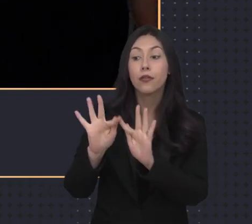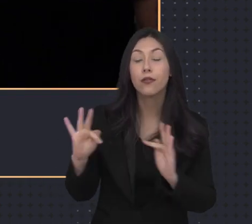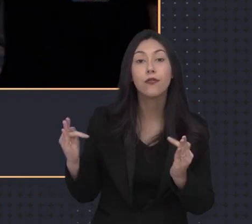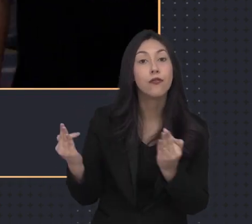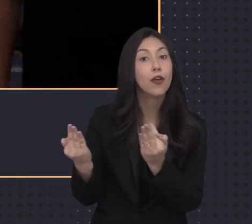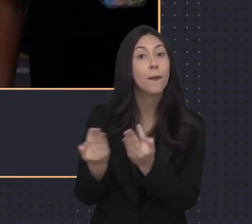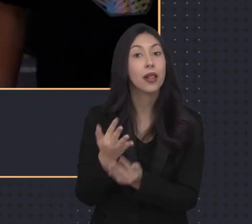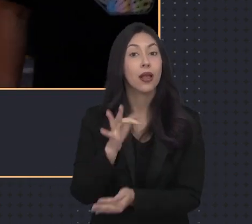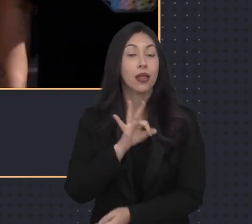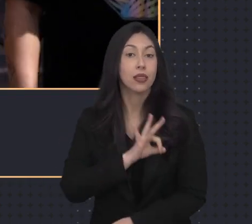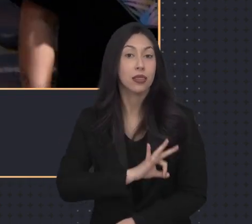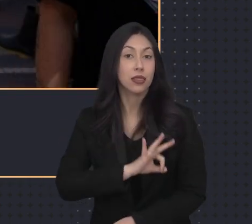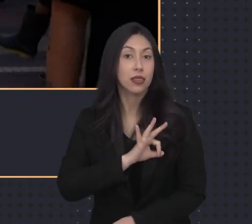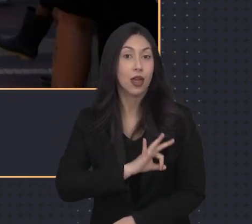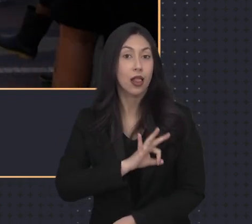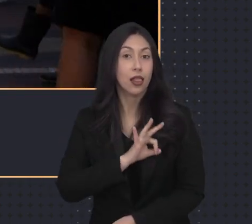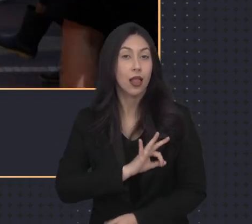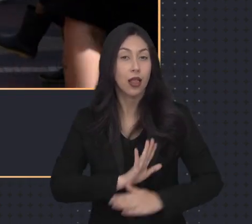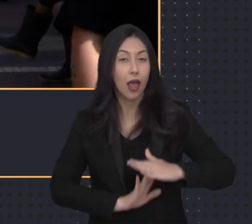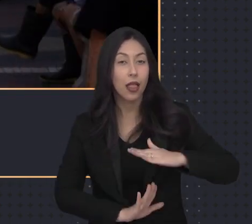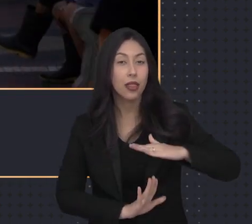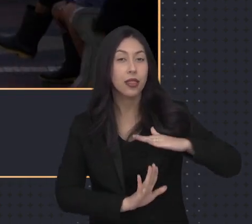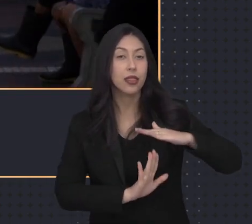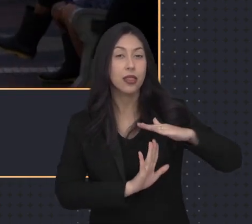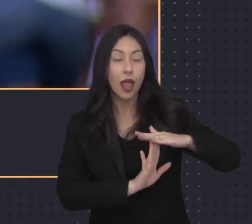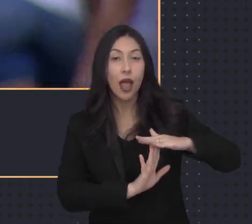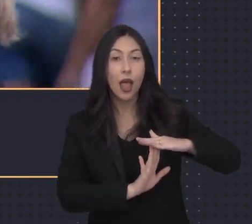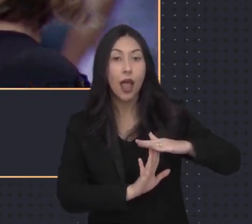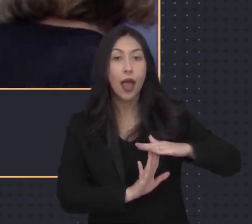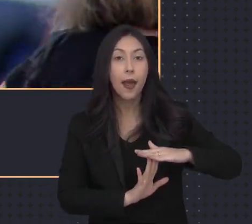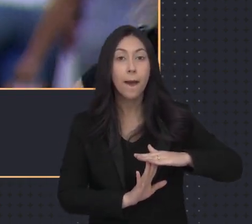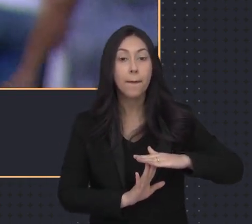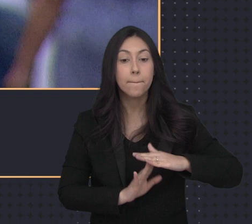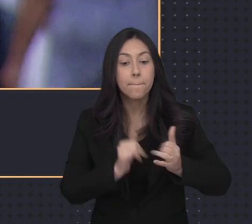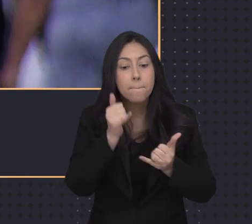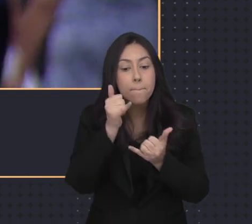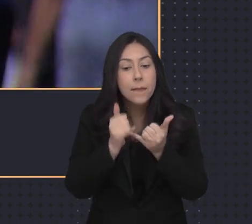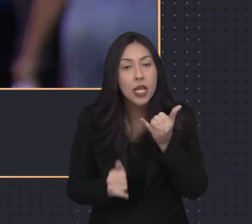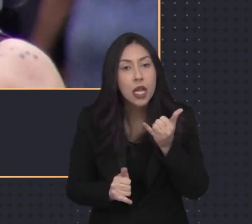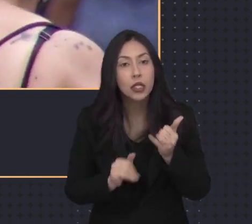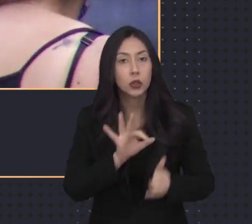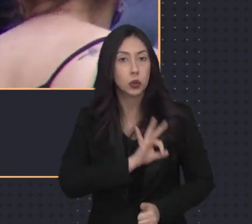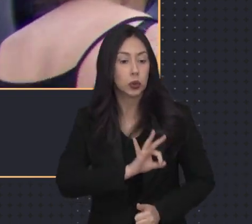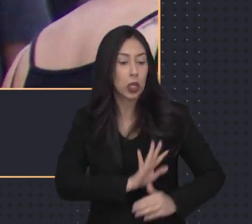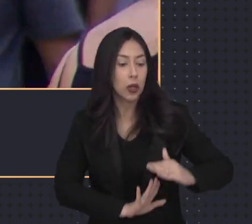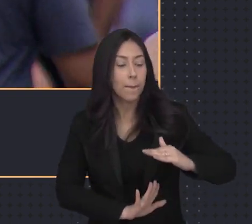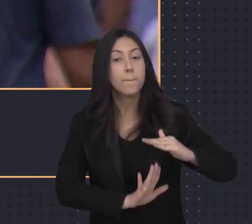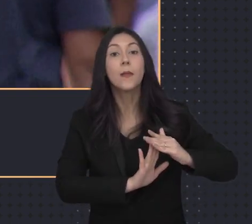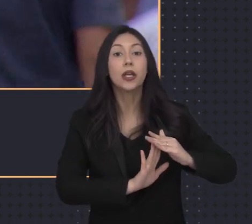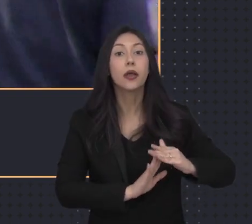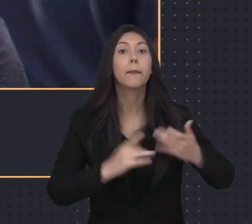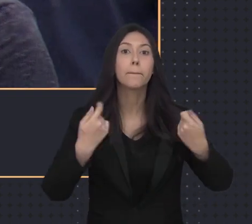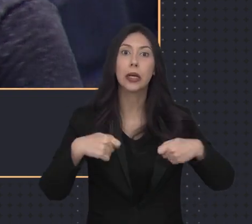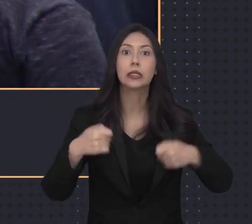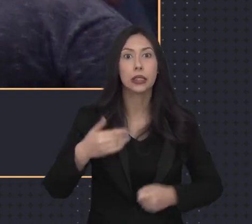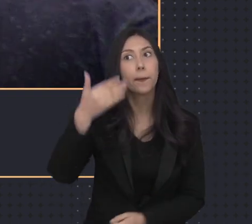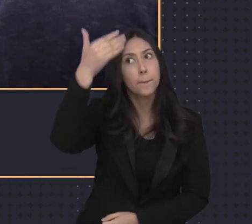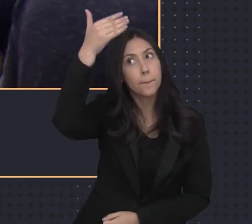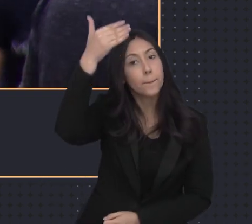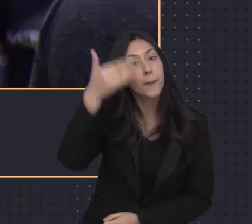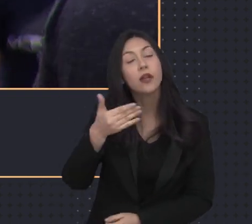famílias que têm renda per capita inferior ou igual a meio salário mínimo e será preciso comprovar